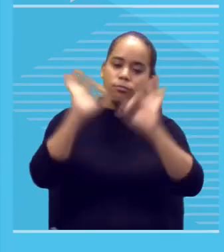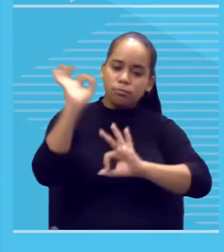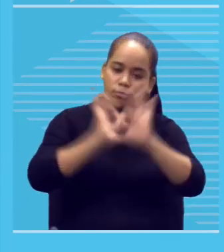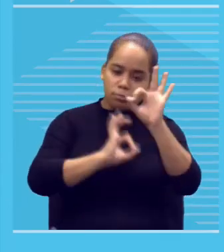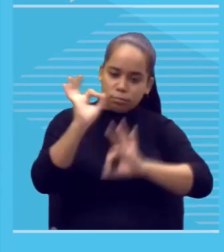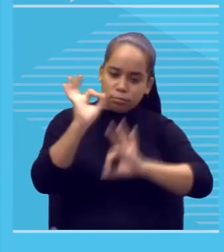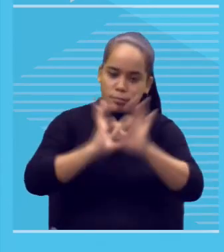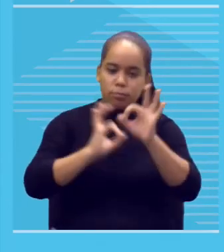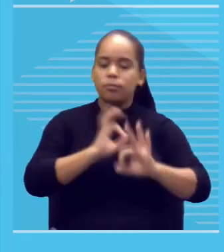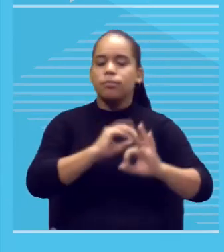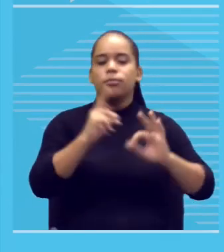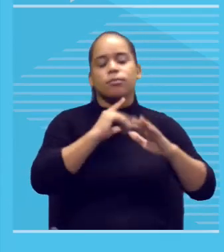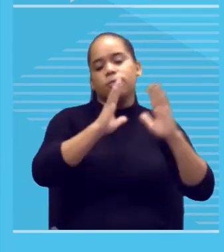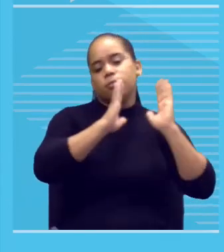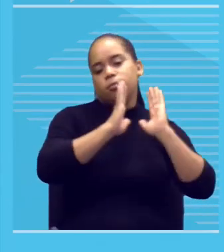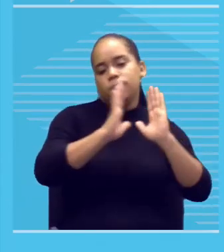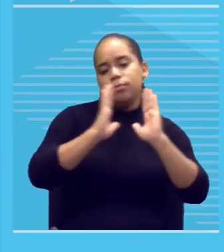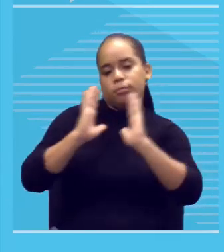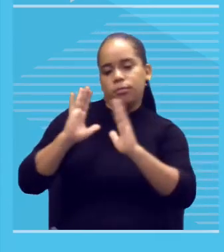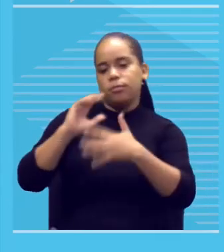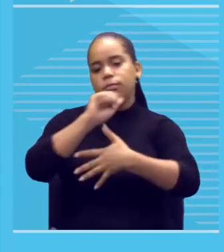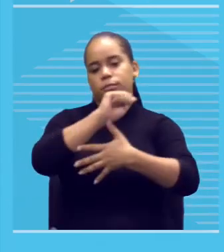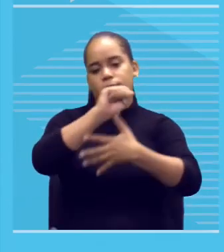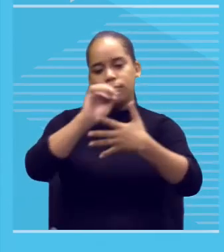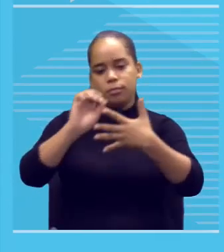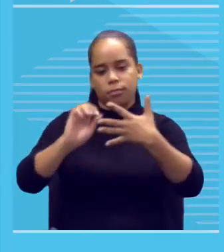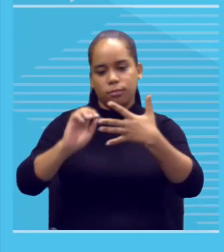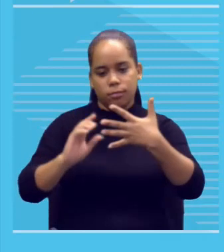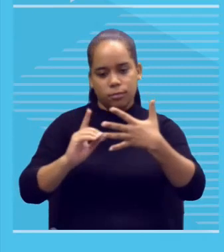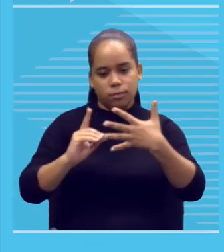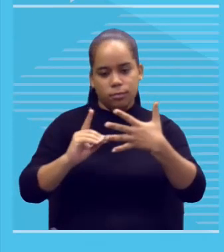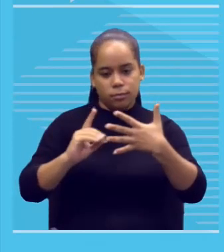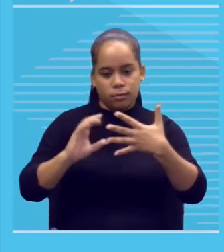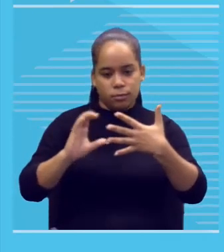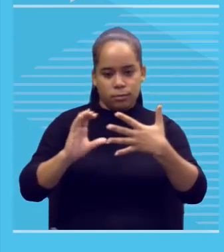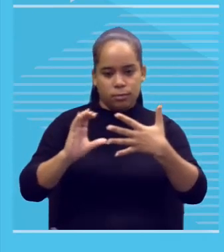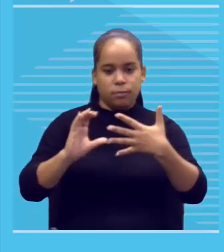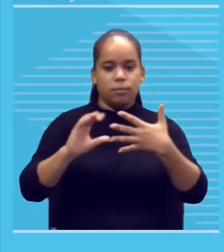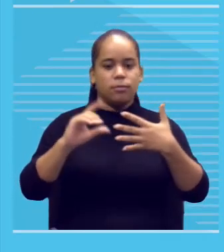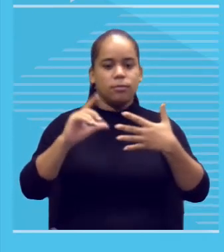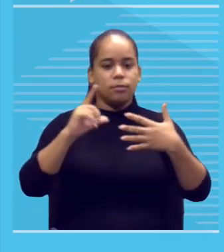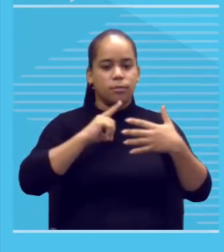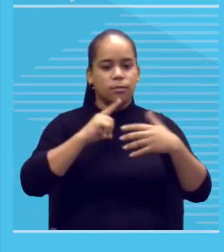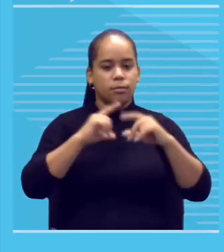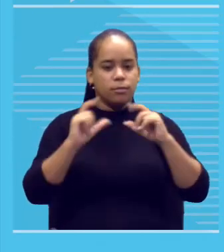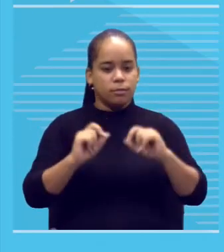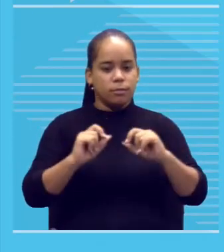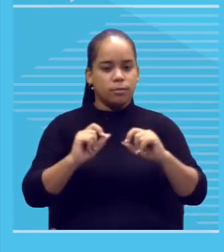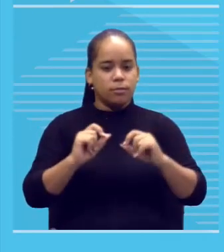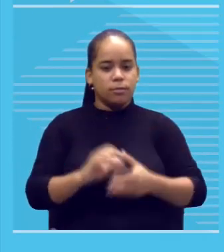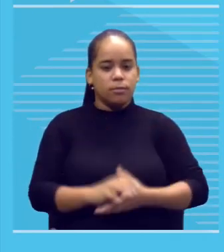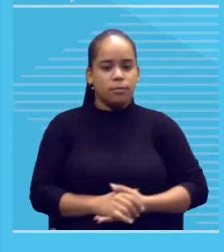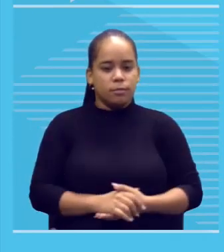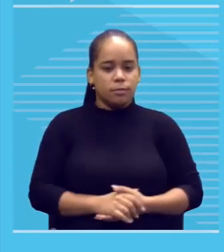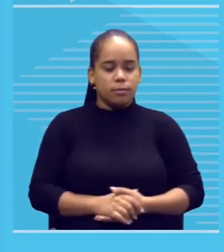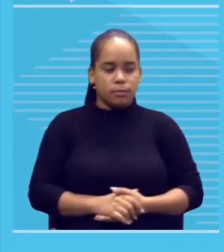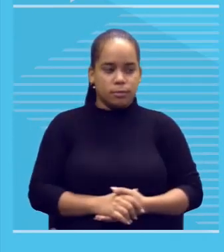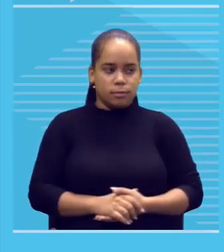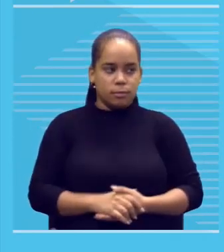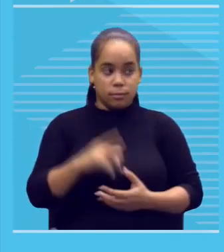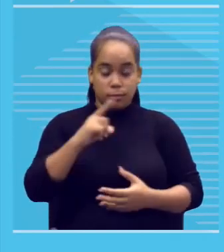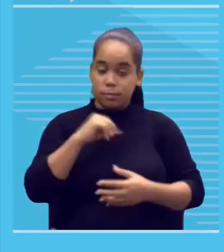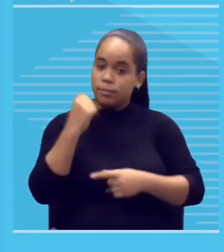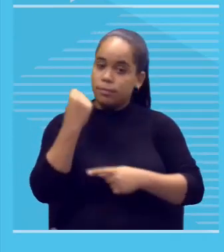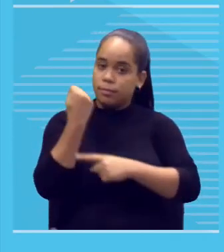cada um dos nossos itens Lembrando que aqui só foram três tá faltando cinco né são oito itens